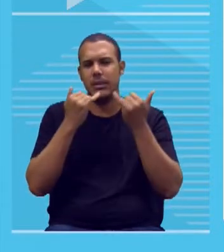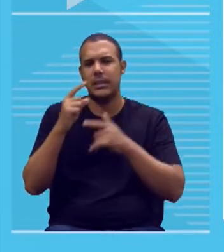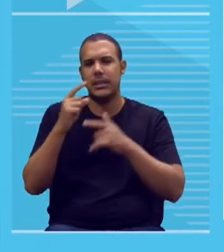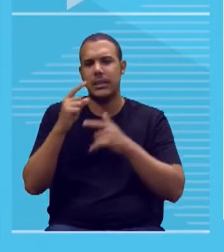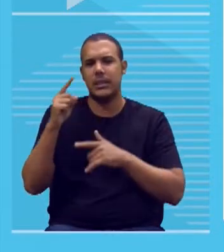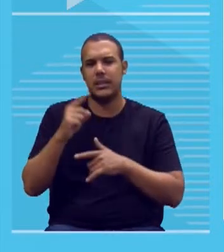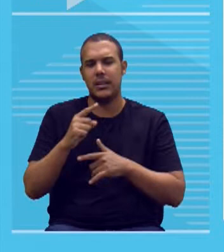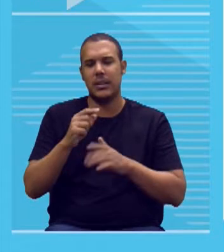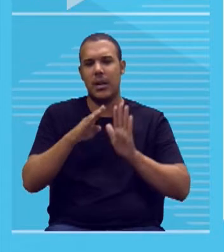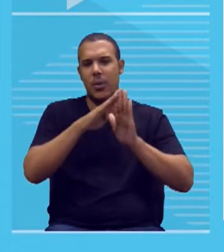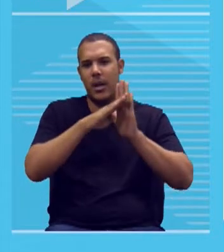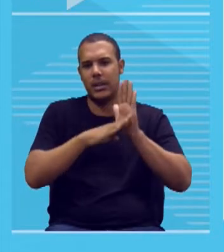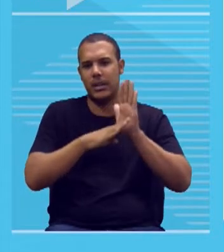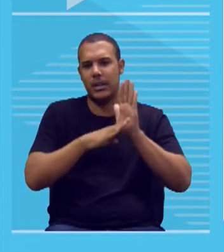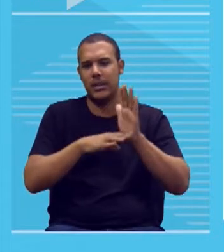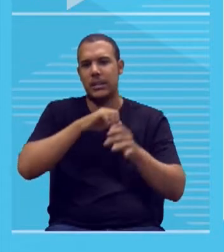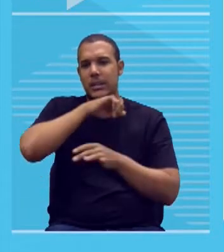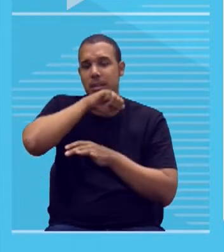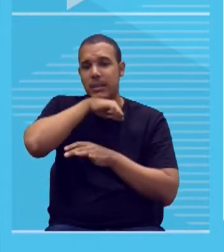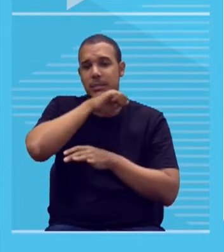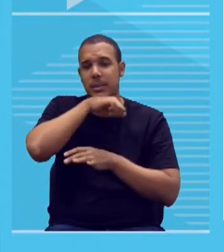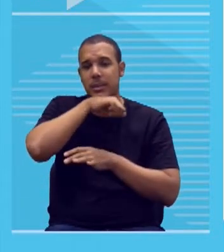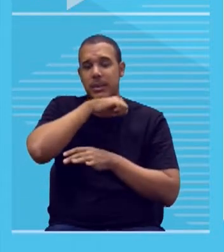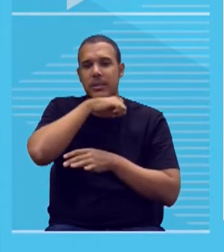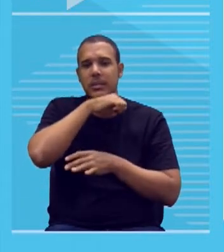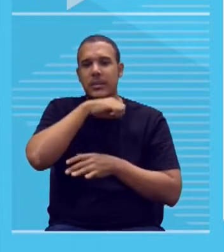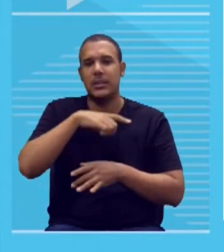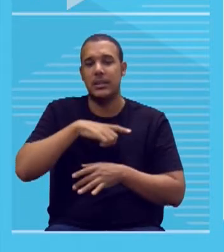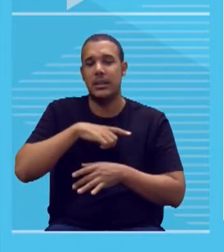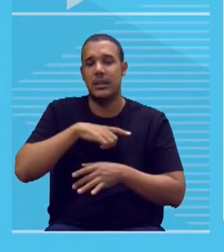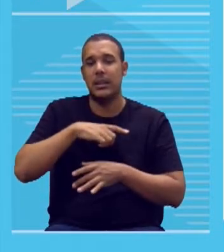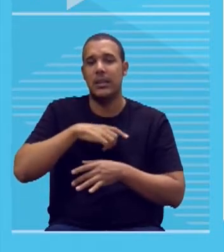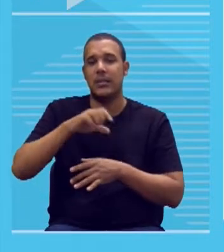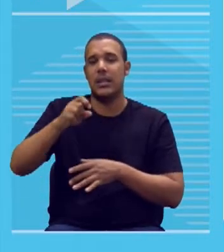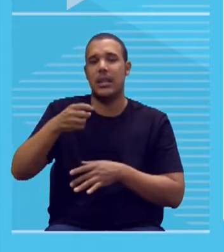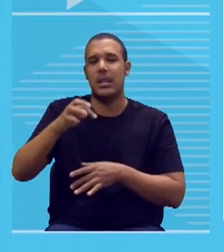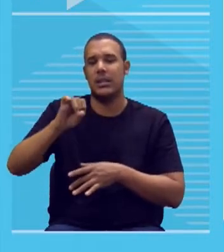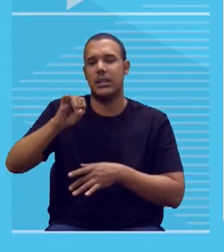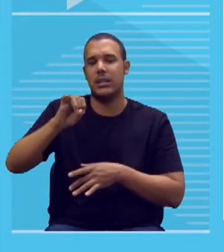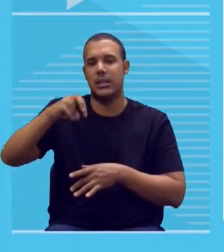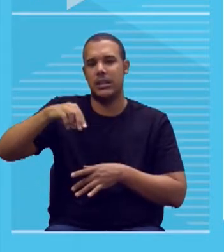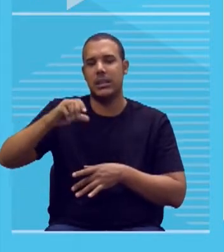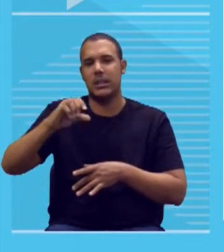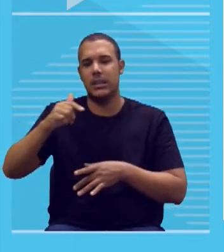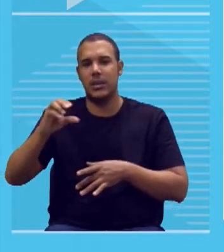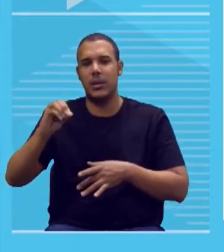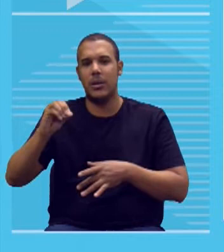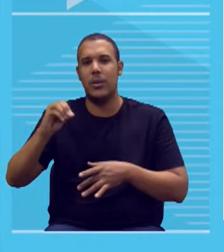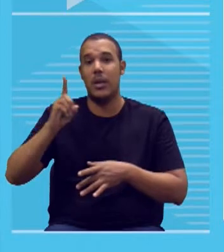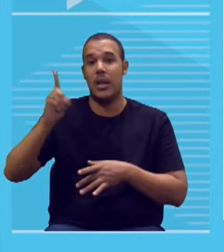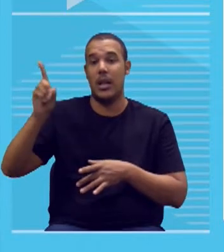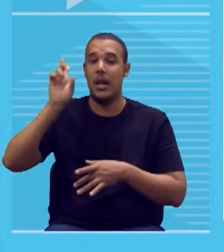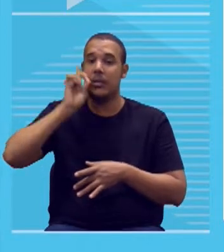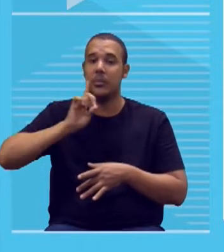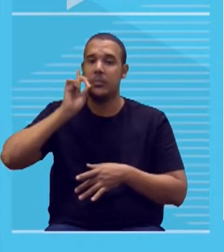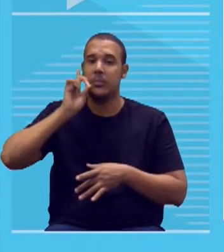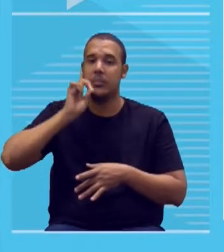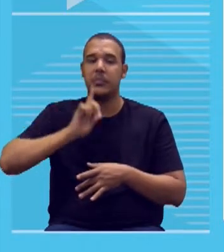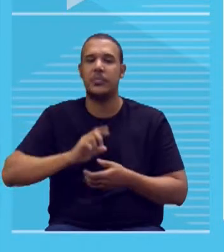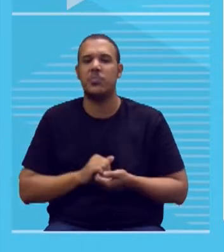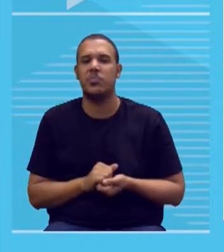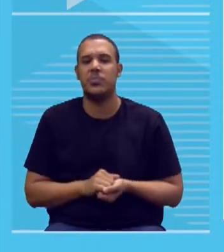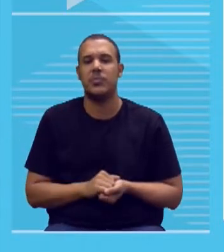tava saindo ali uma lista de animais que estavam espécies estava entrando em extinção os Estados Unidos presta atenção Oi